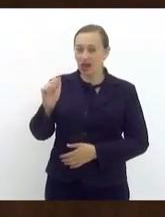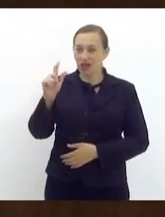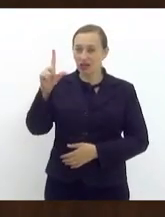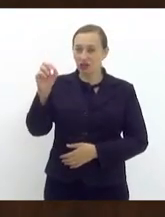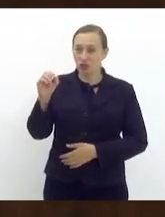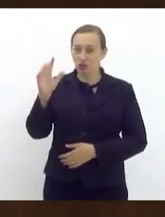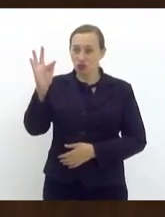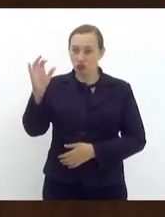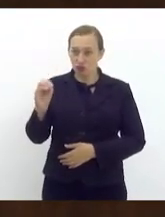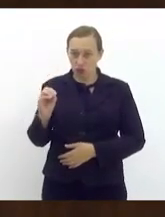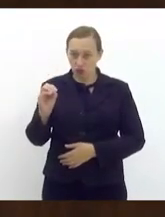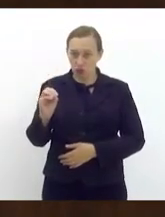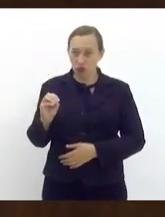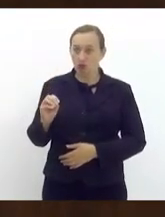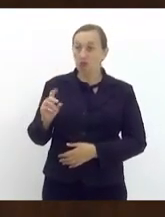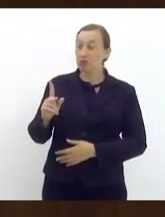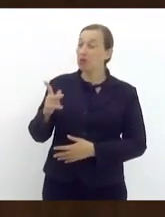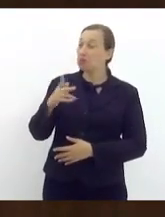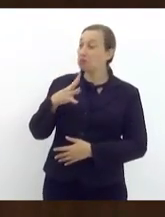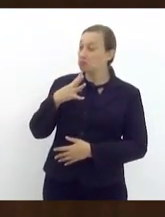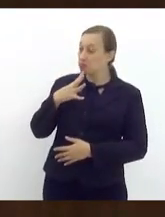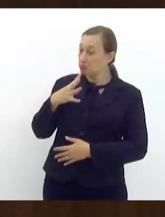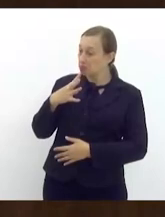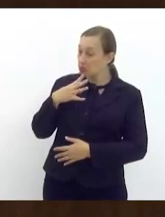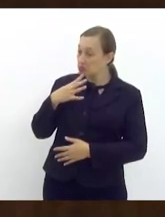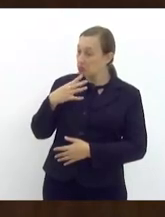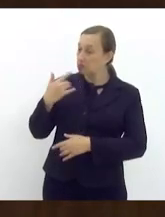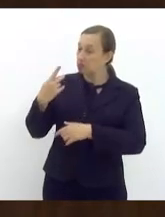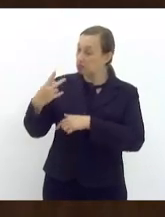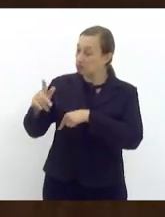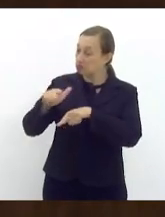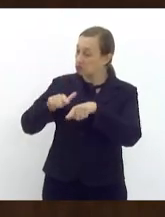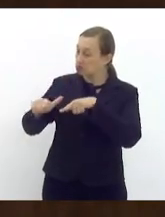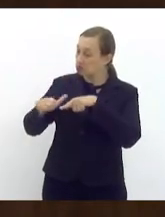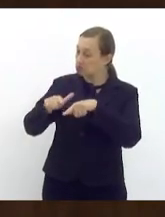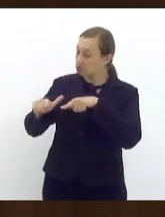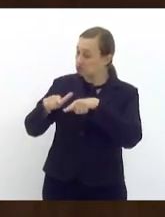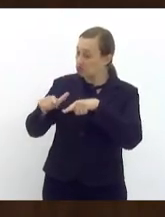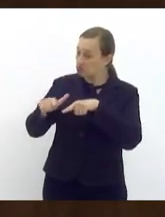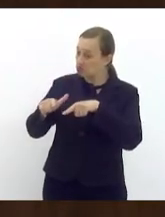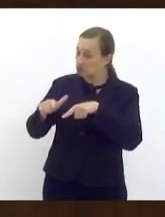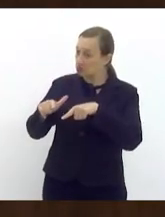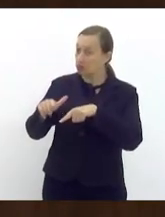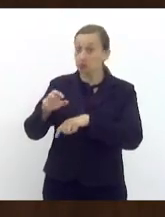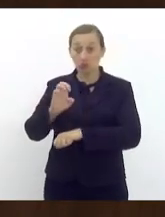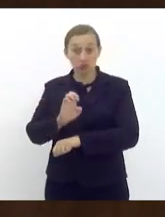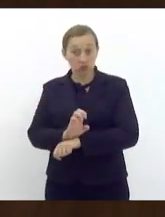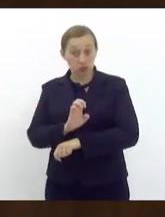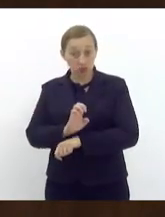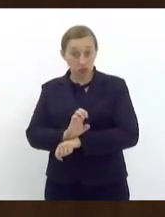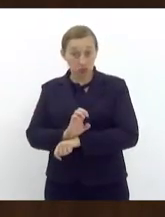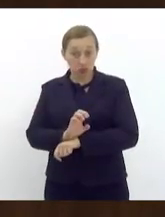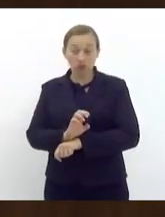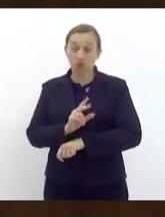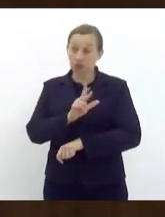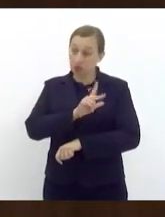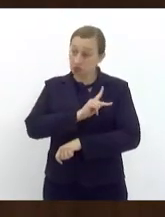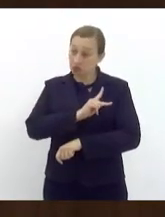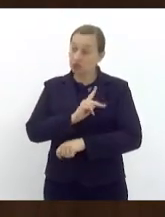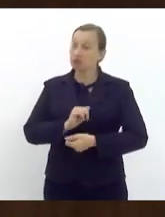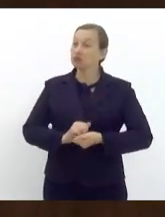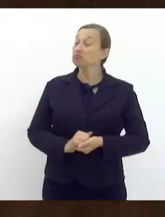um enorme apreço, reconheço os trabalhos de excelência que prestou em nosso Estado, e